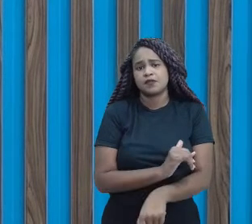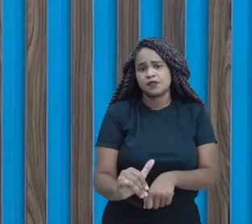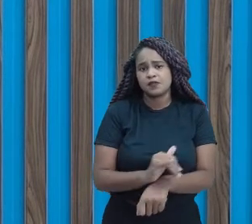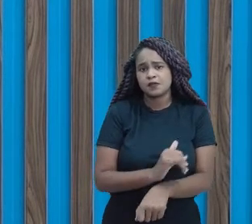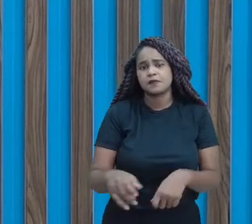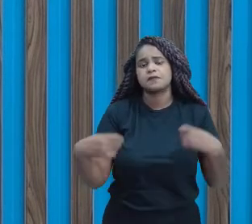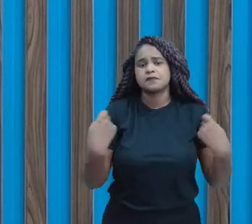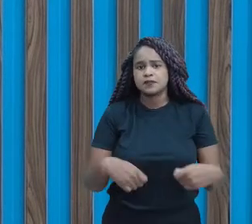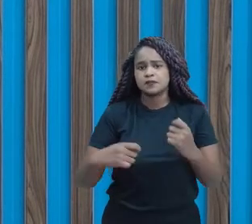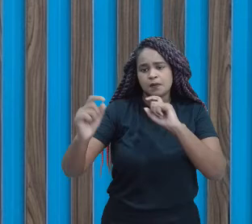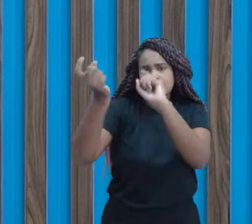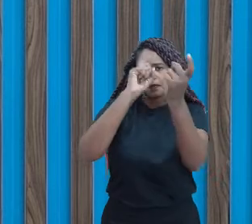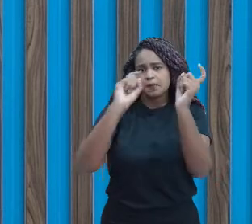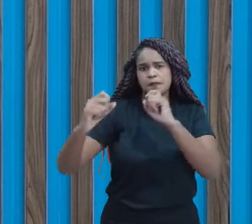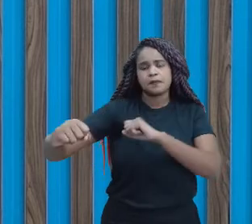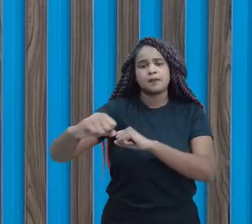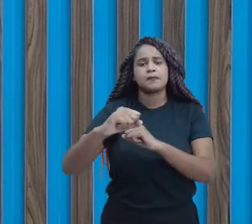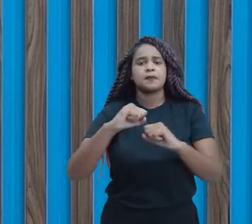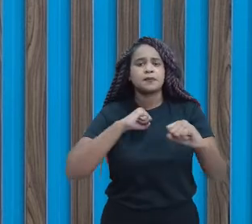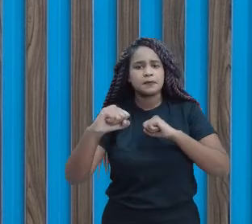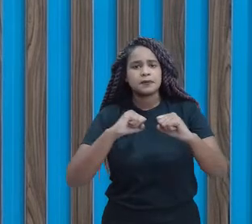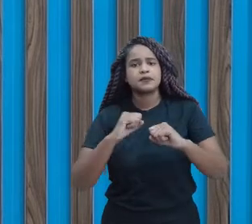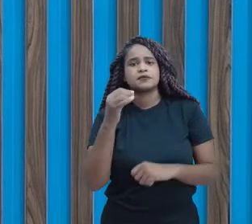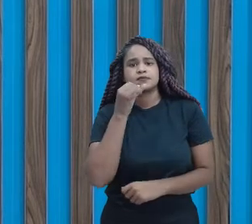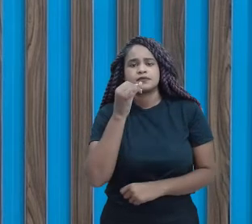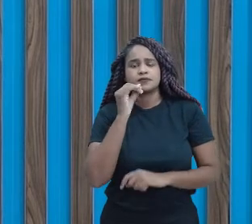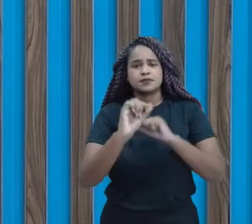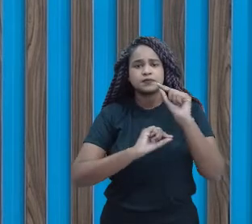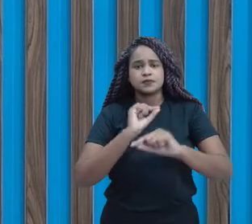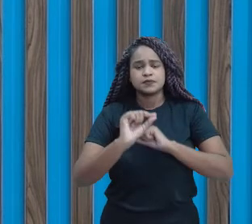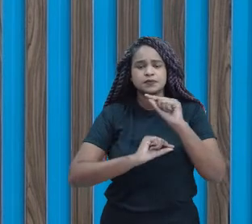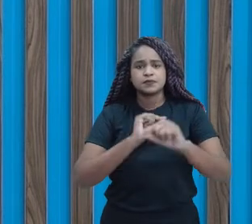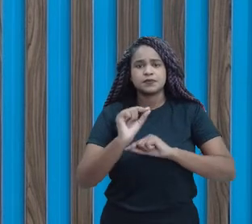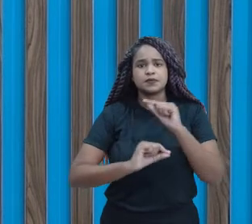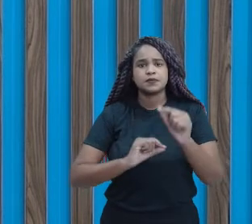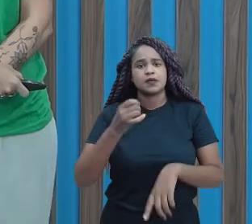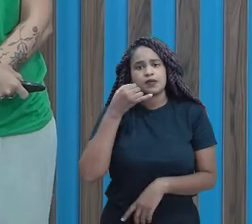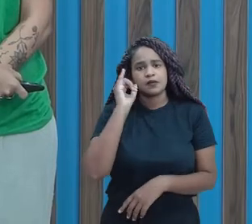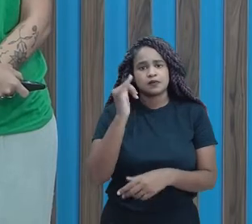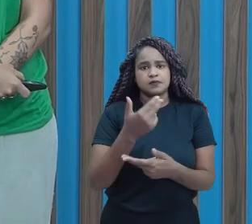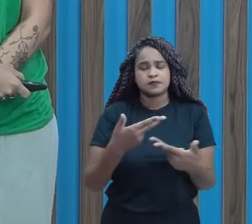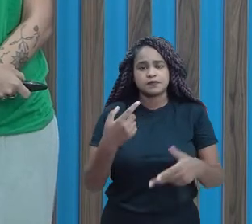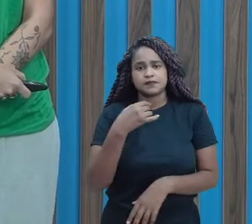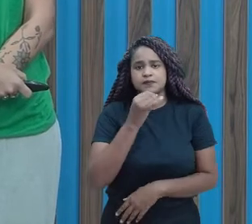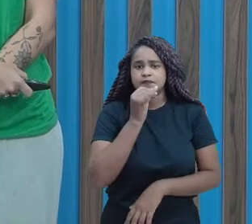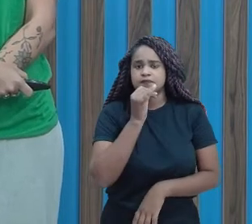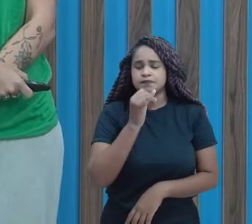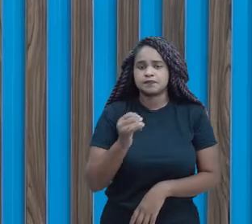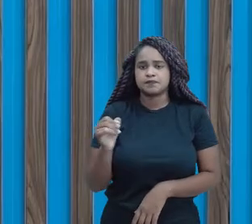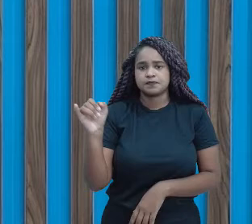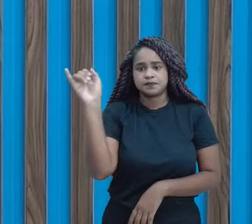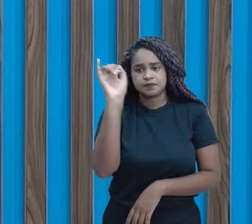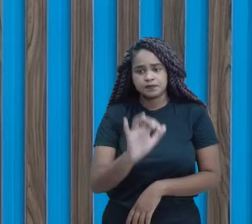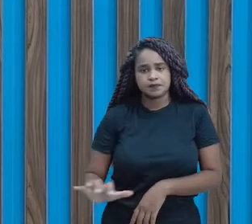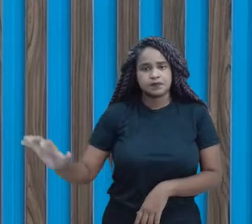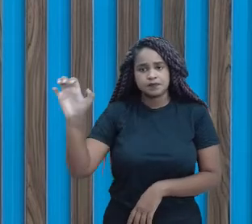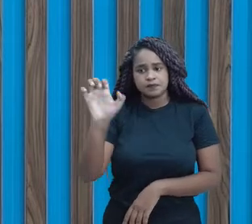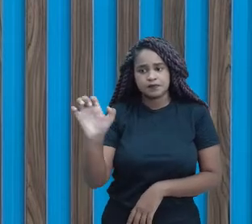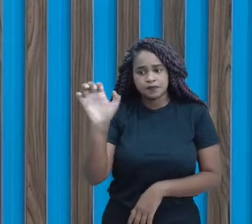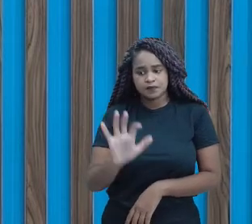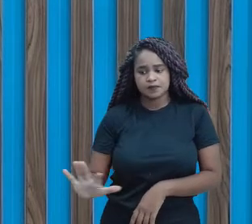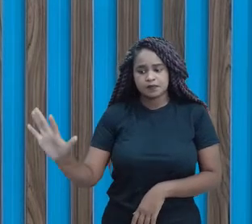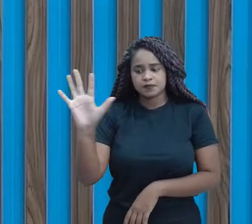e tentar reverter o processo. Quando a gente fala, por exemplo, viu, Vanessa, a Europa, alguns países como França,